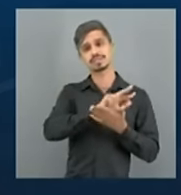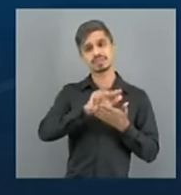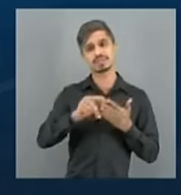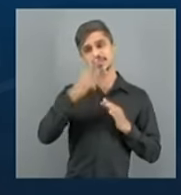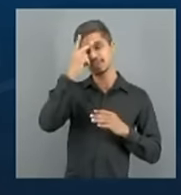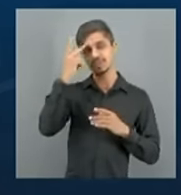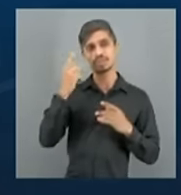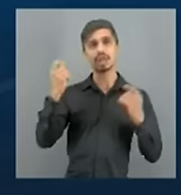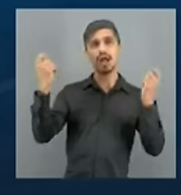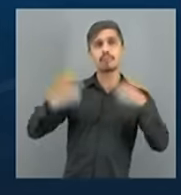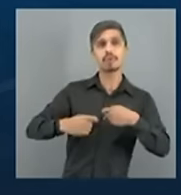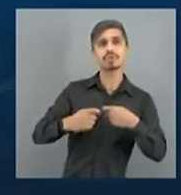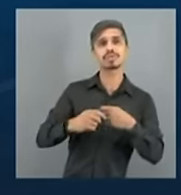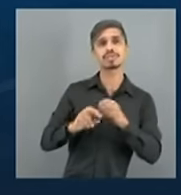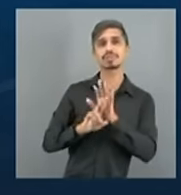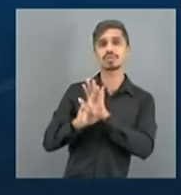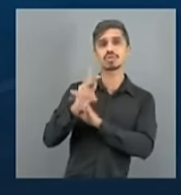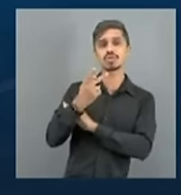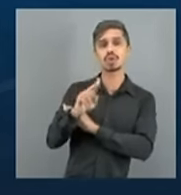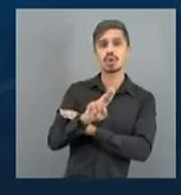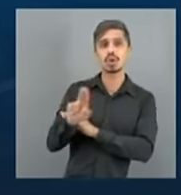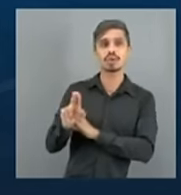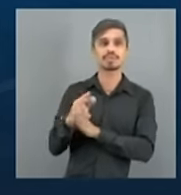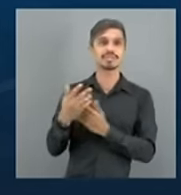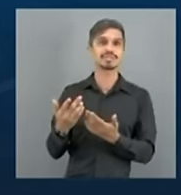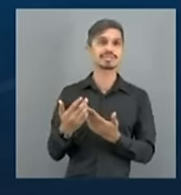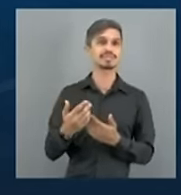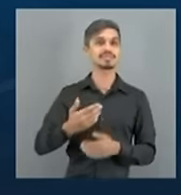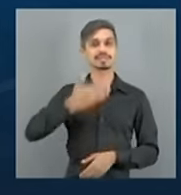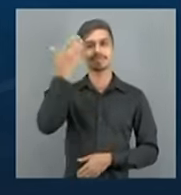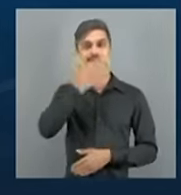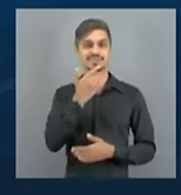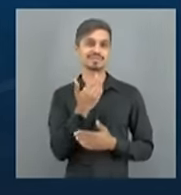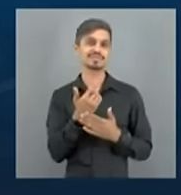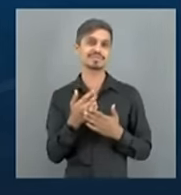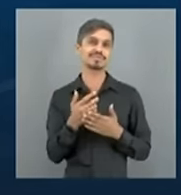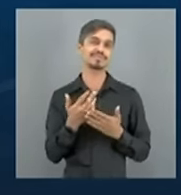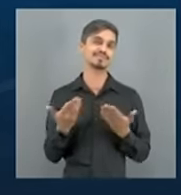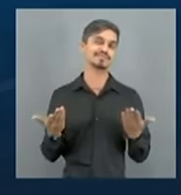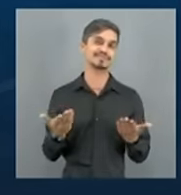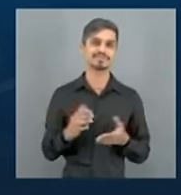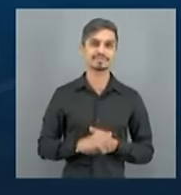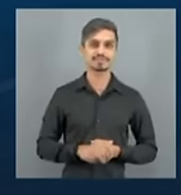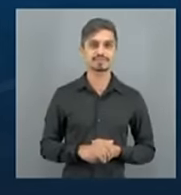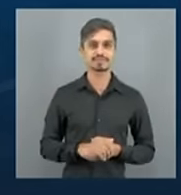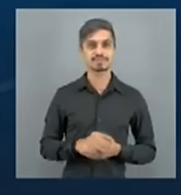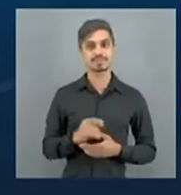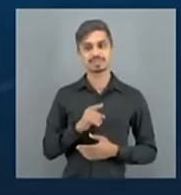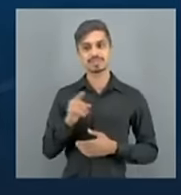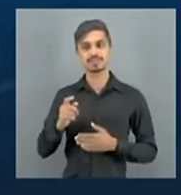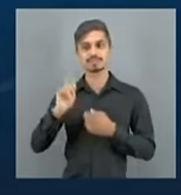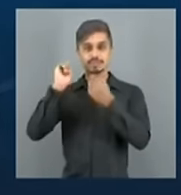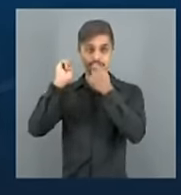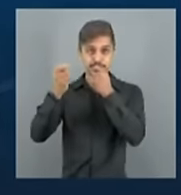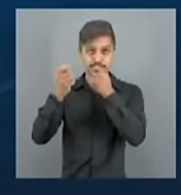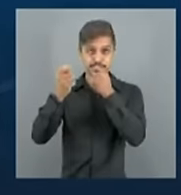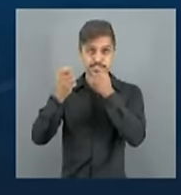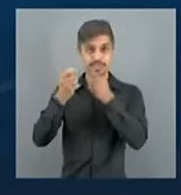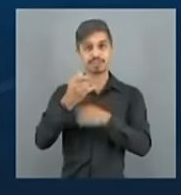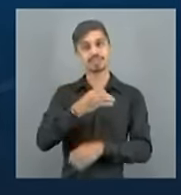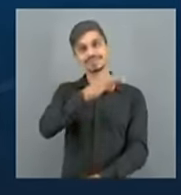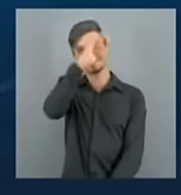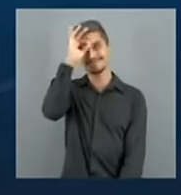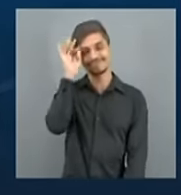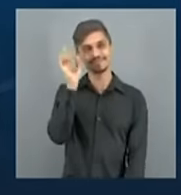dele. Não tem como, né? Contra fato no argumento. Com certeza, esses cartões não foram inocentes,